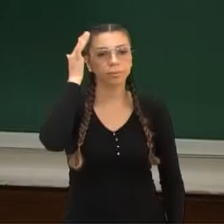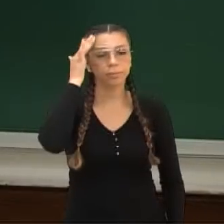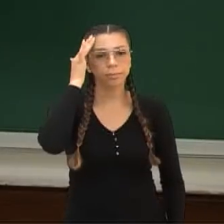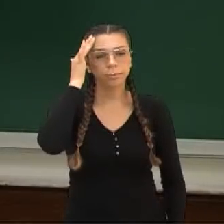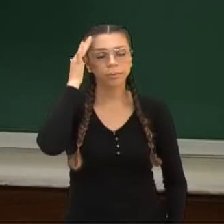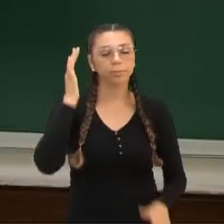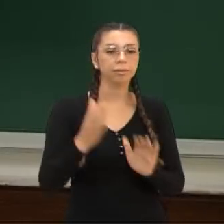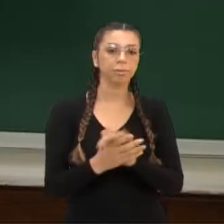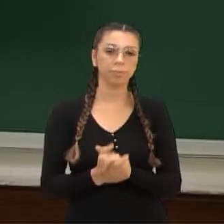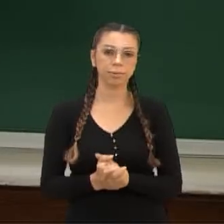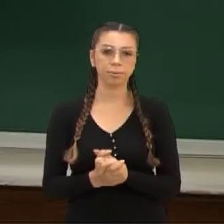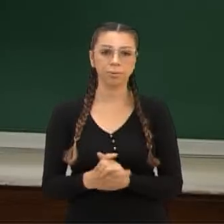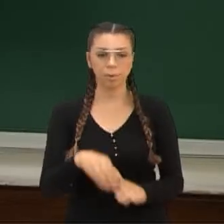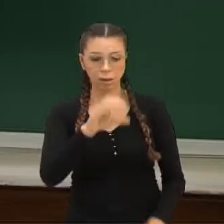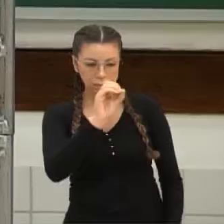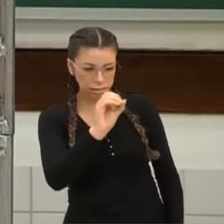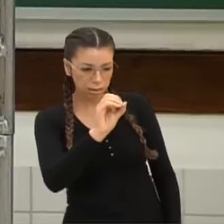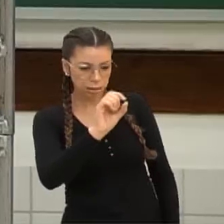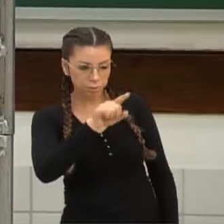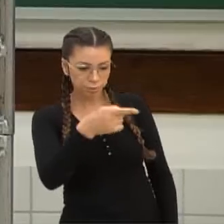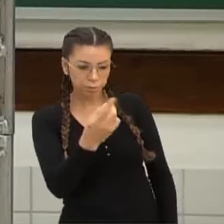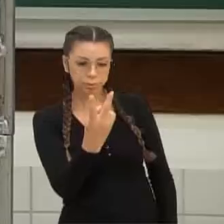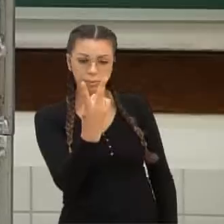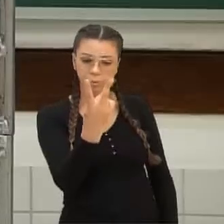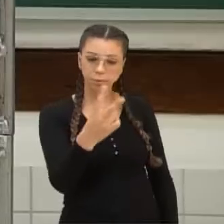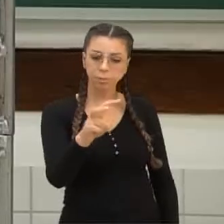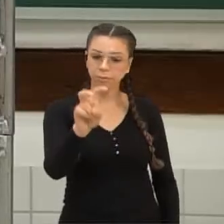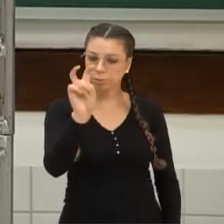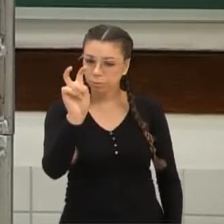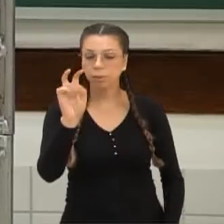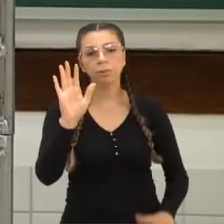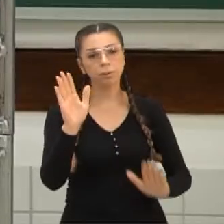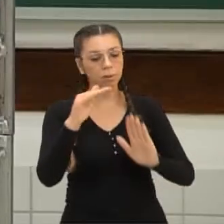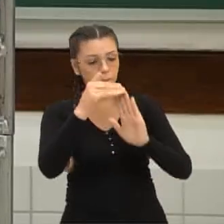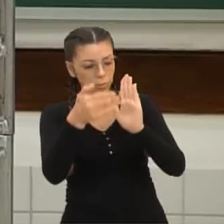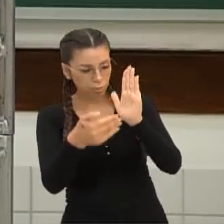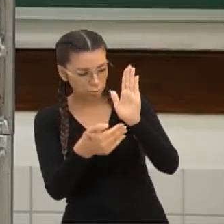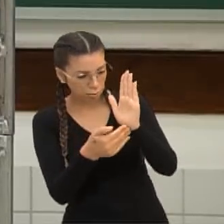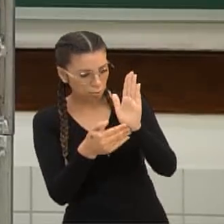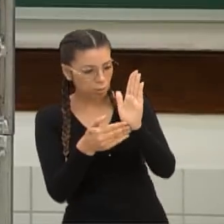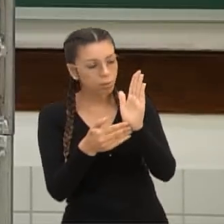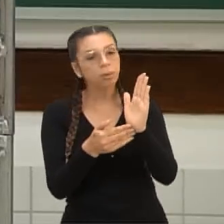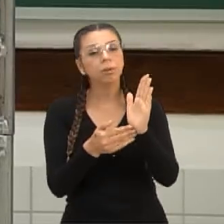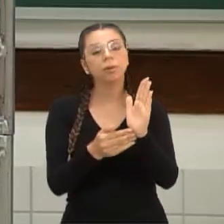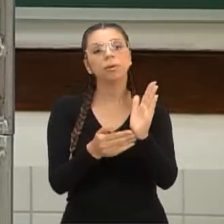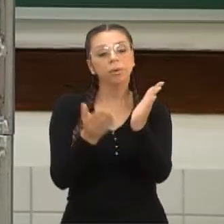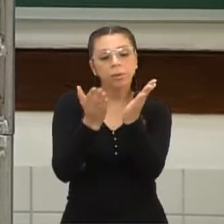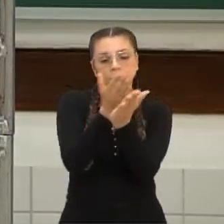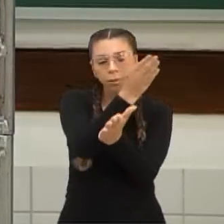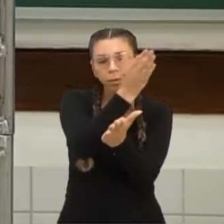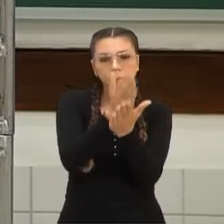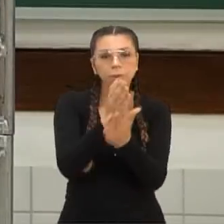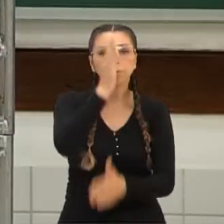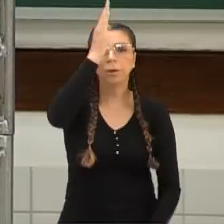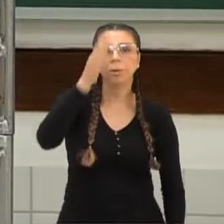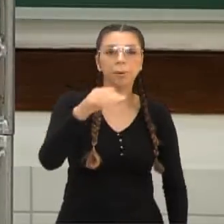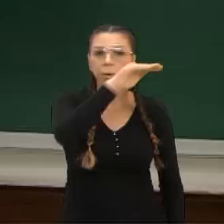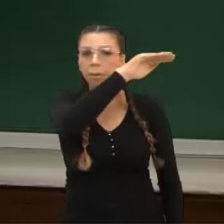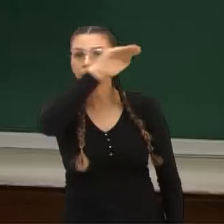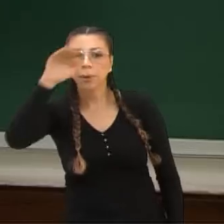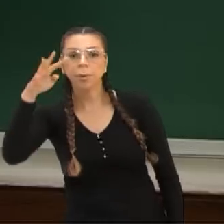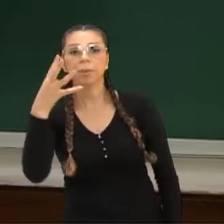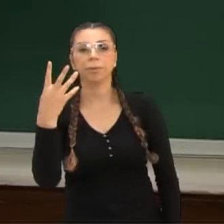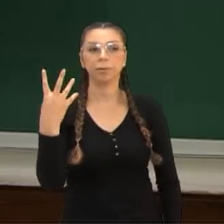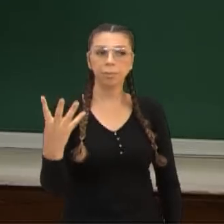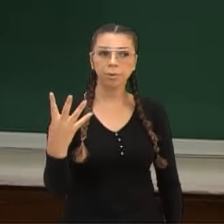que 0,25 é eu pegar o inteiro e dividir em 4 partes. Então, se eu olhar